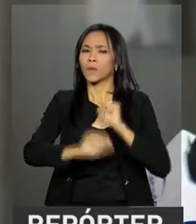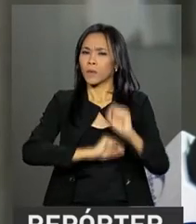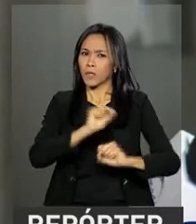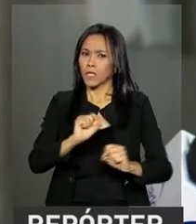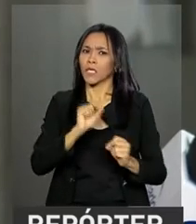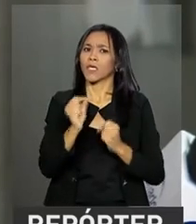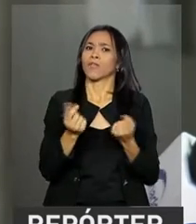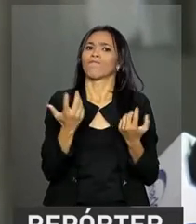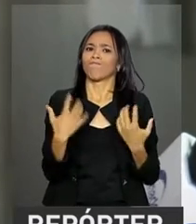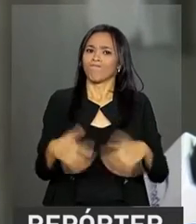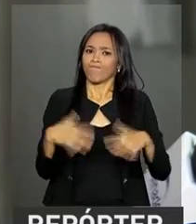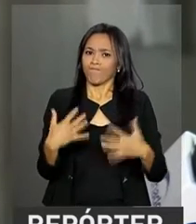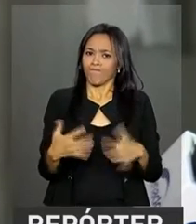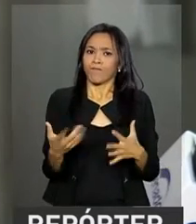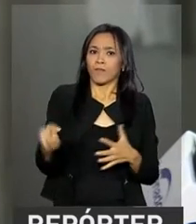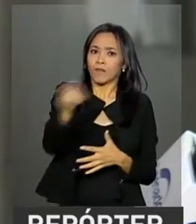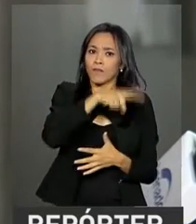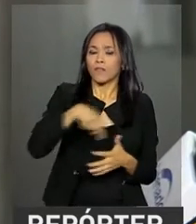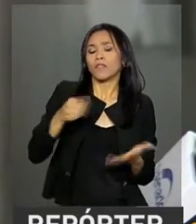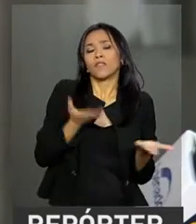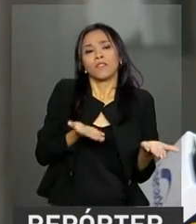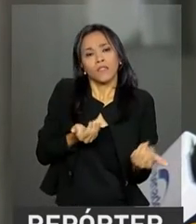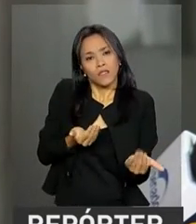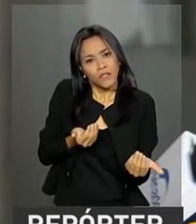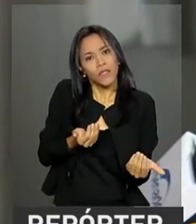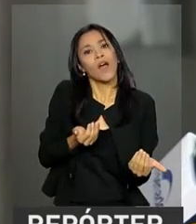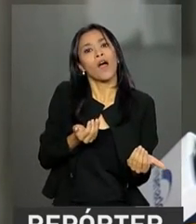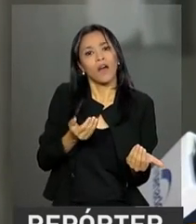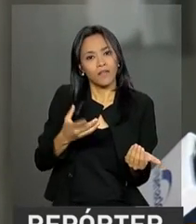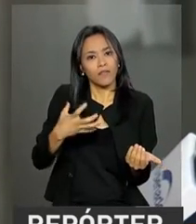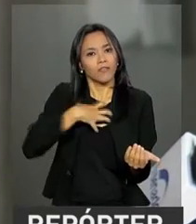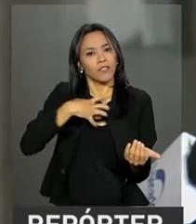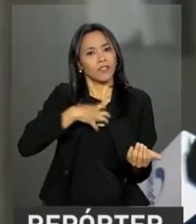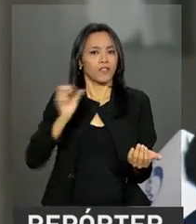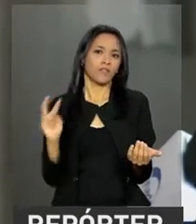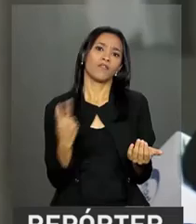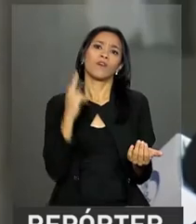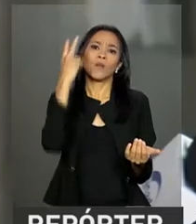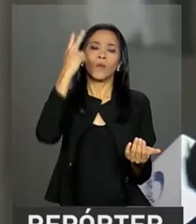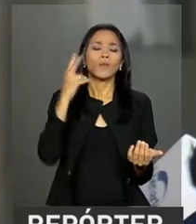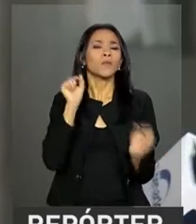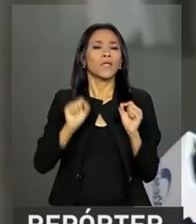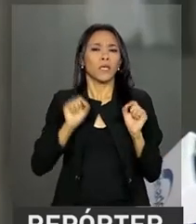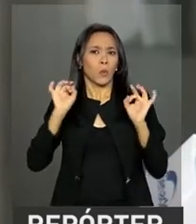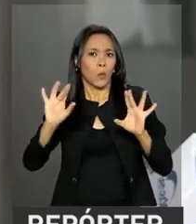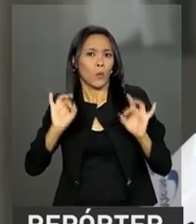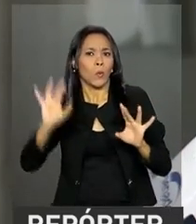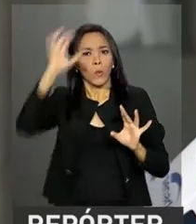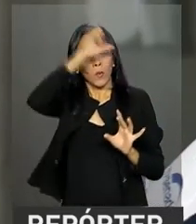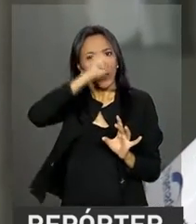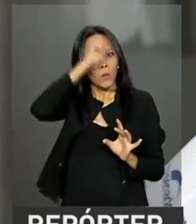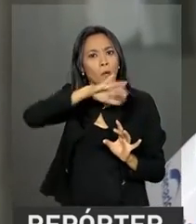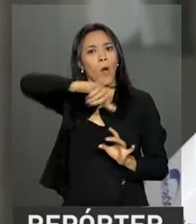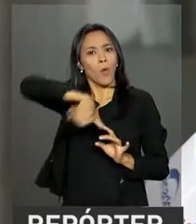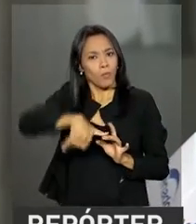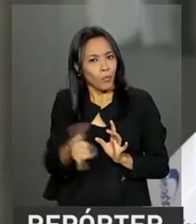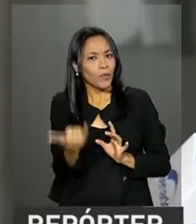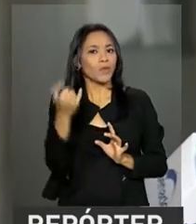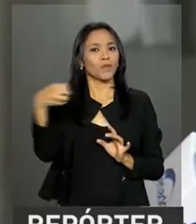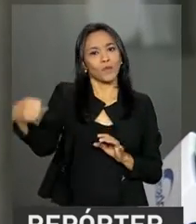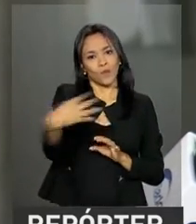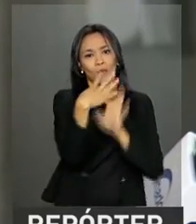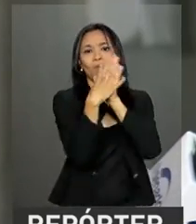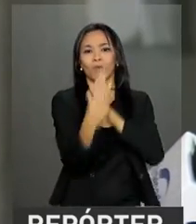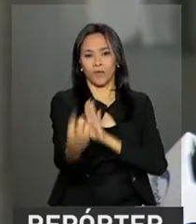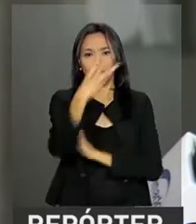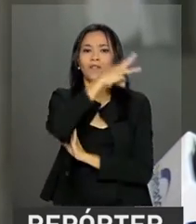fortes na geração de jovens terão a maior valorização do ponto de vista de qualidade e oportunidade com esse novo